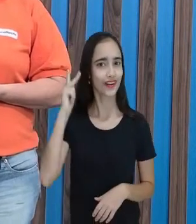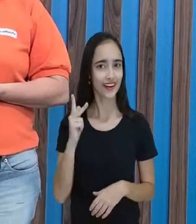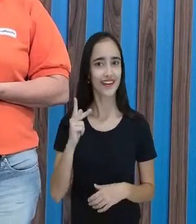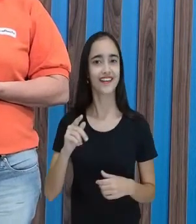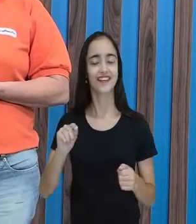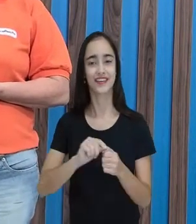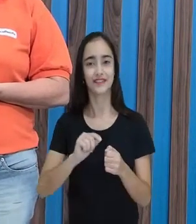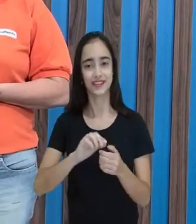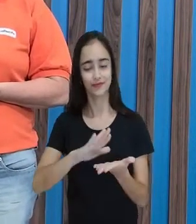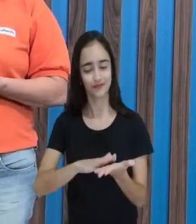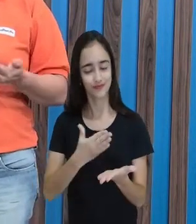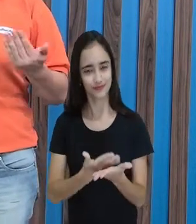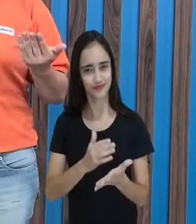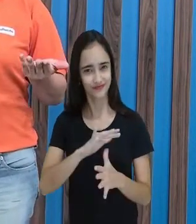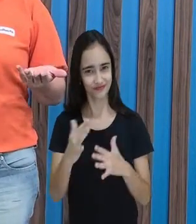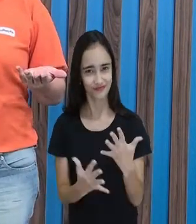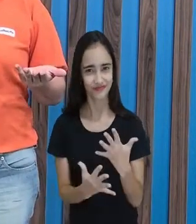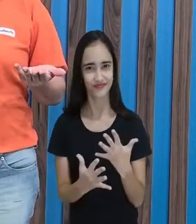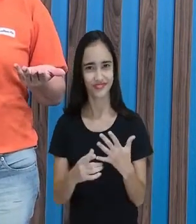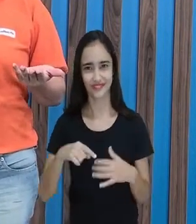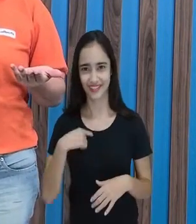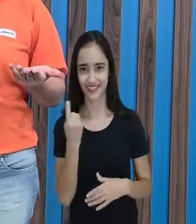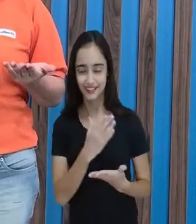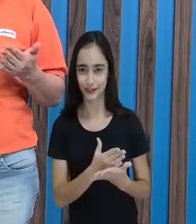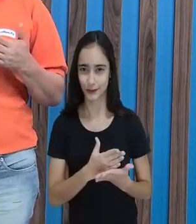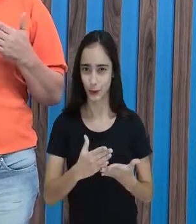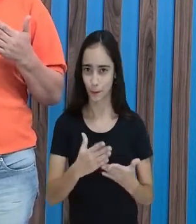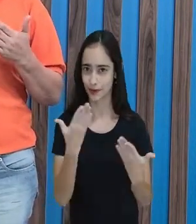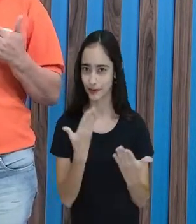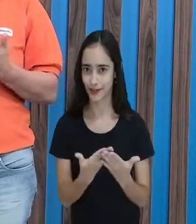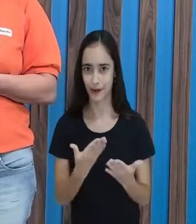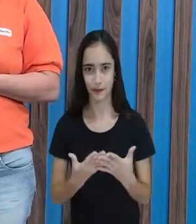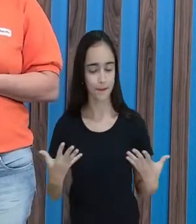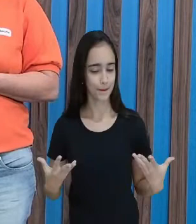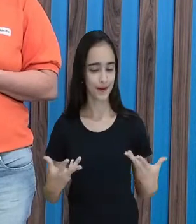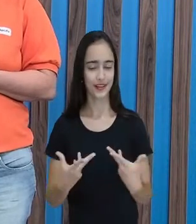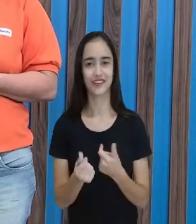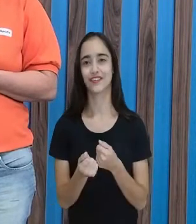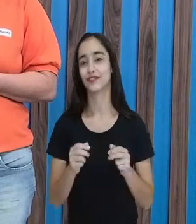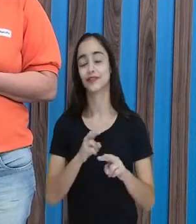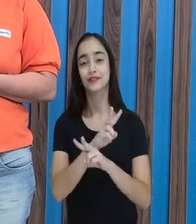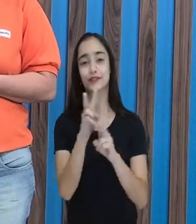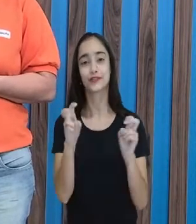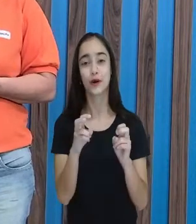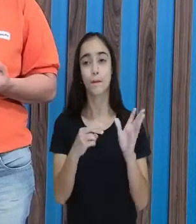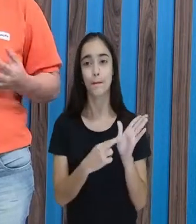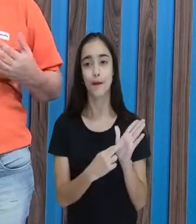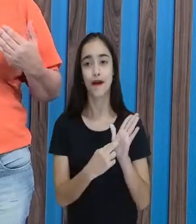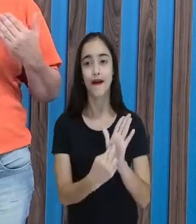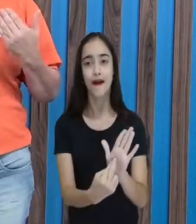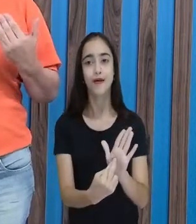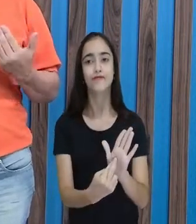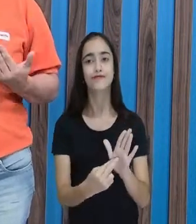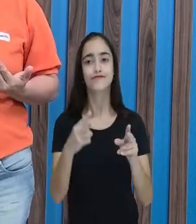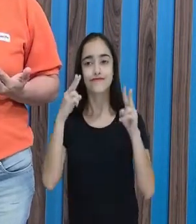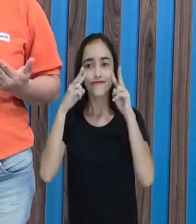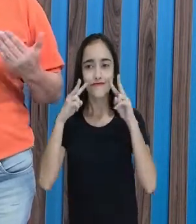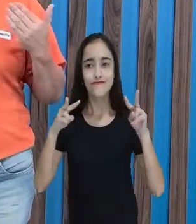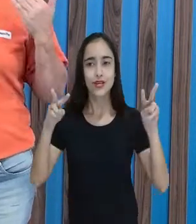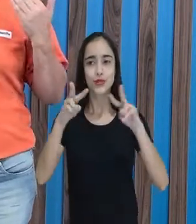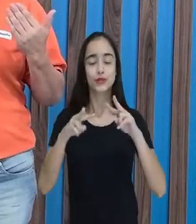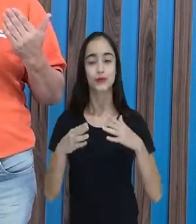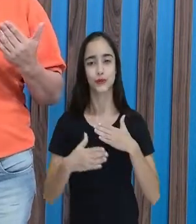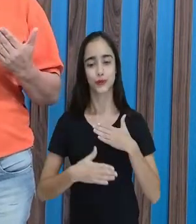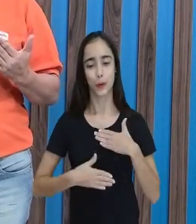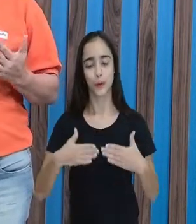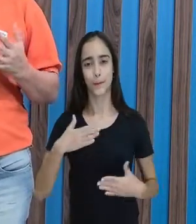tradução para Libras, para a gente começar essa aula maravilhosa sobre as representações do corpo